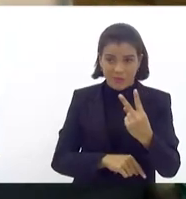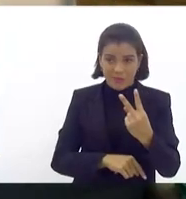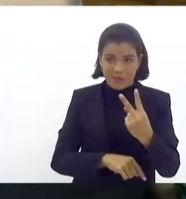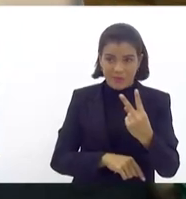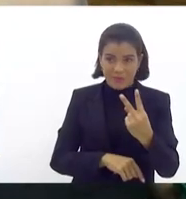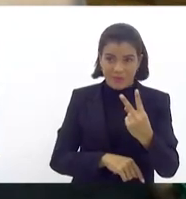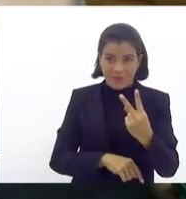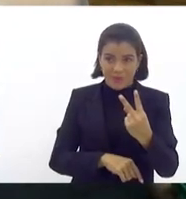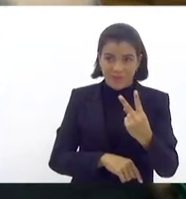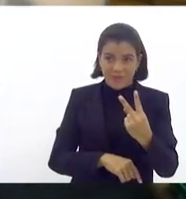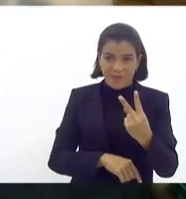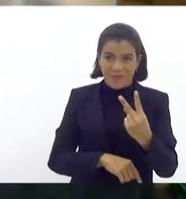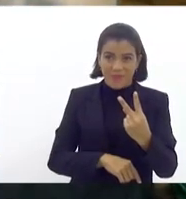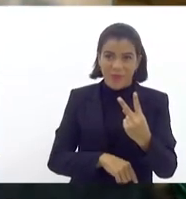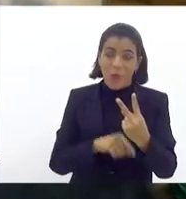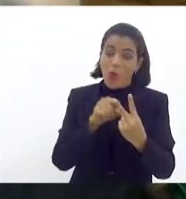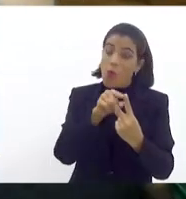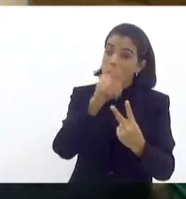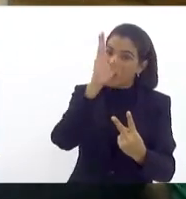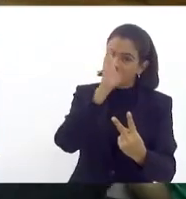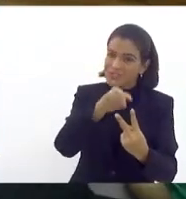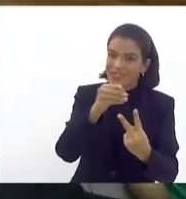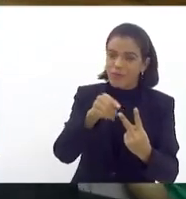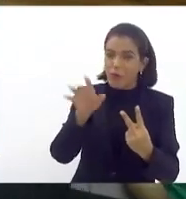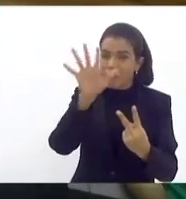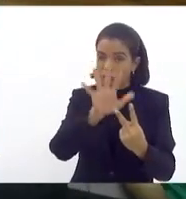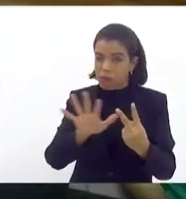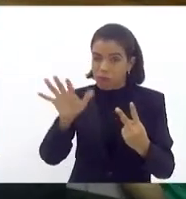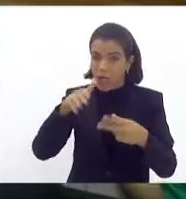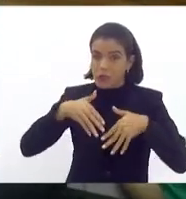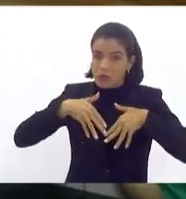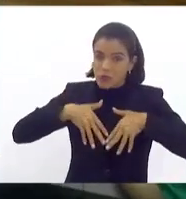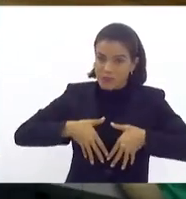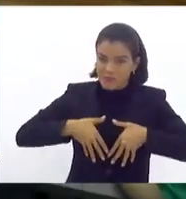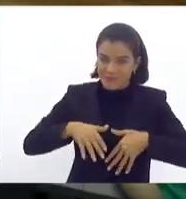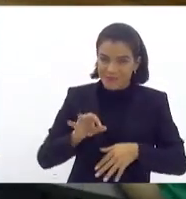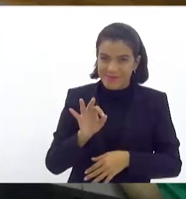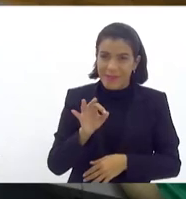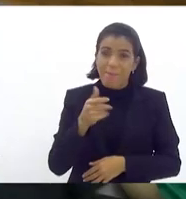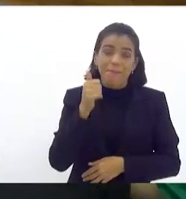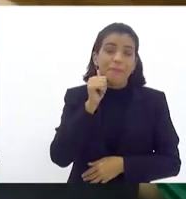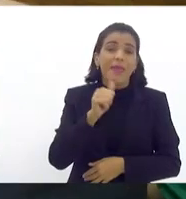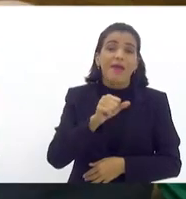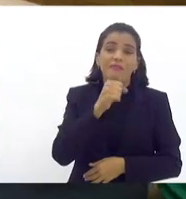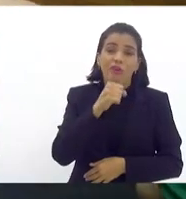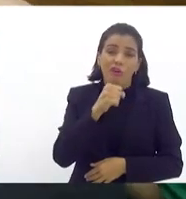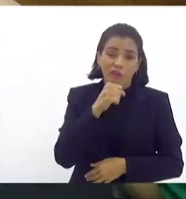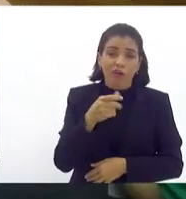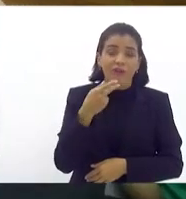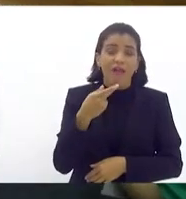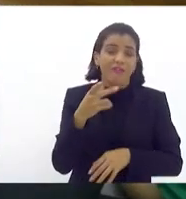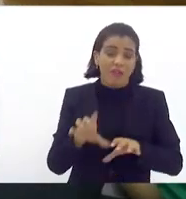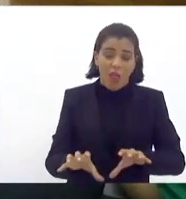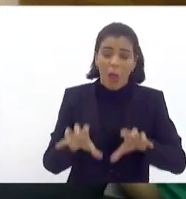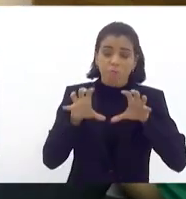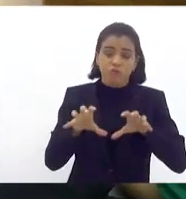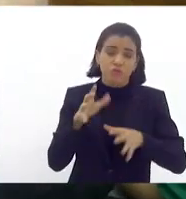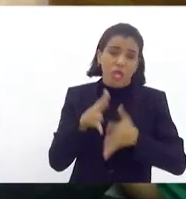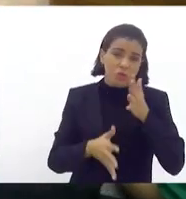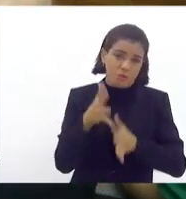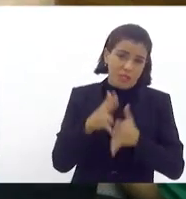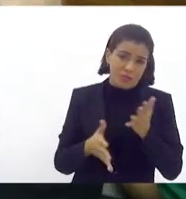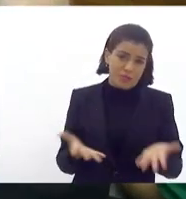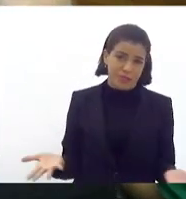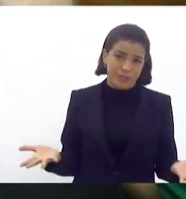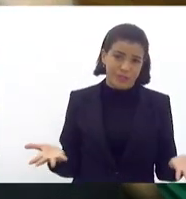razão direta e outra subjetiva. Eu concordo com a razão que já tem na lei. Como então, dizia minha avó, que a bunda não prejudica, deputado Mim. Apresentei